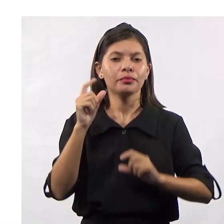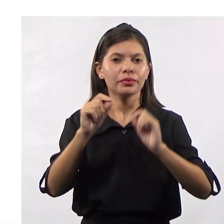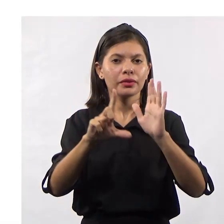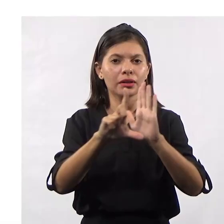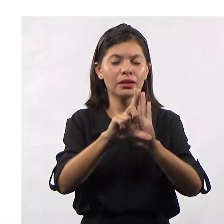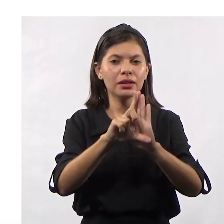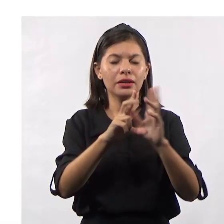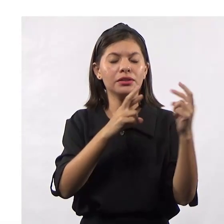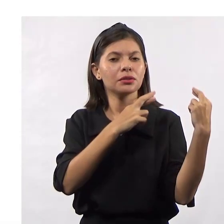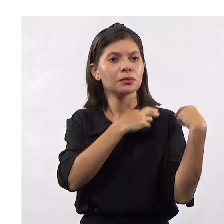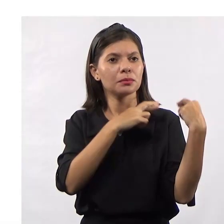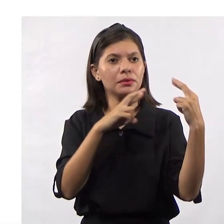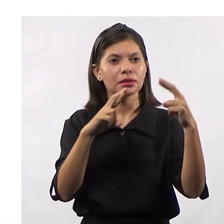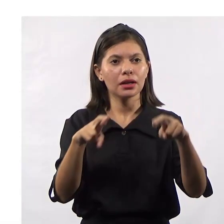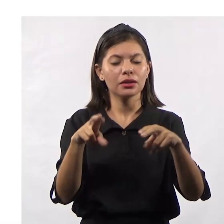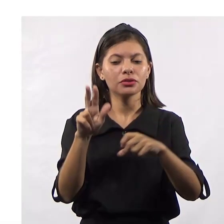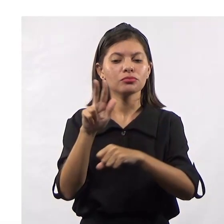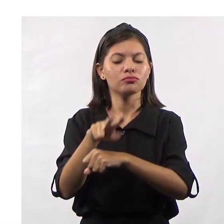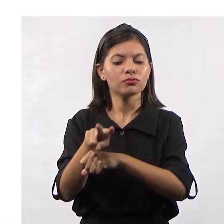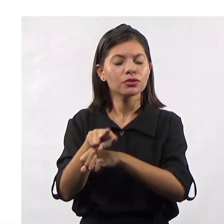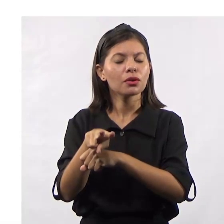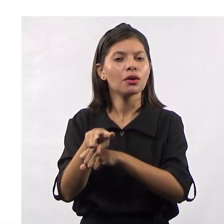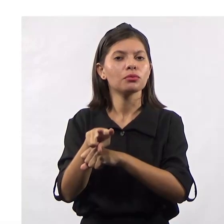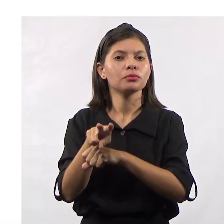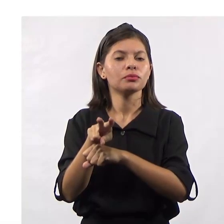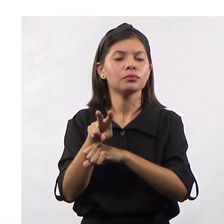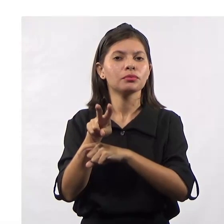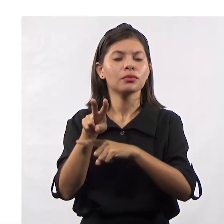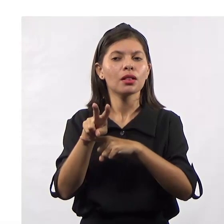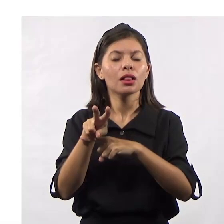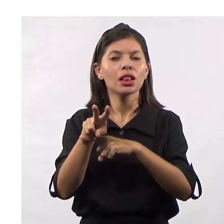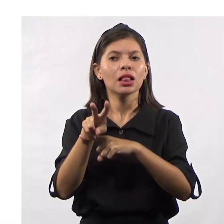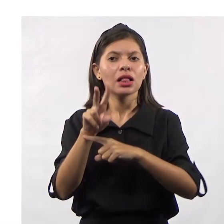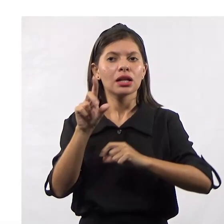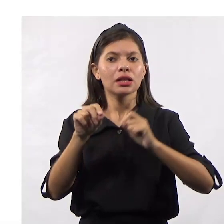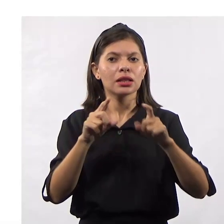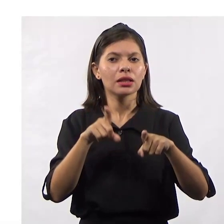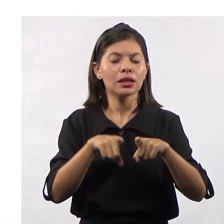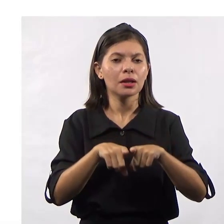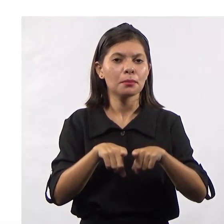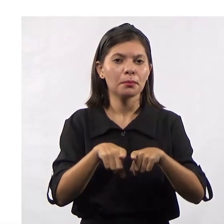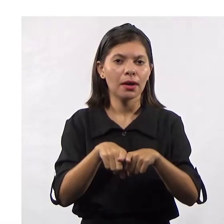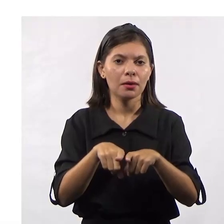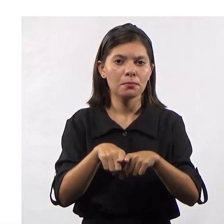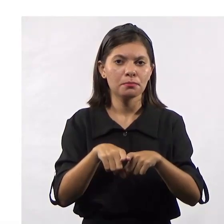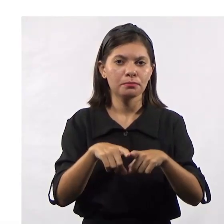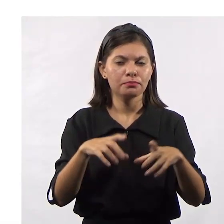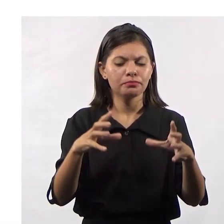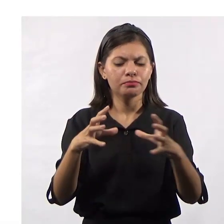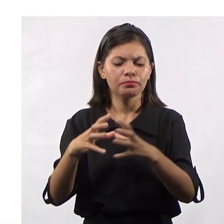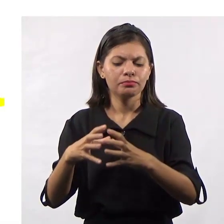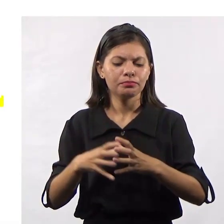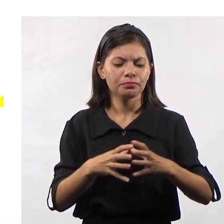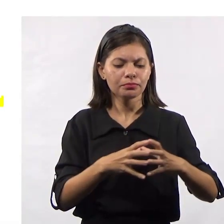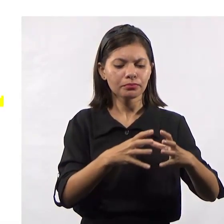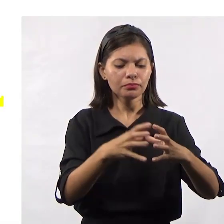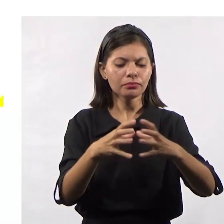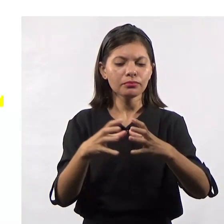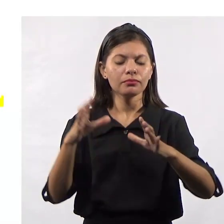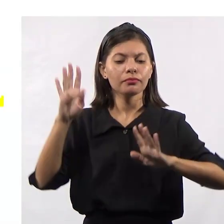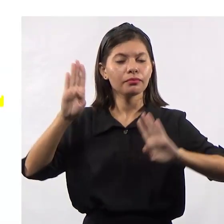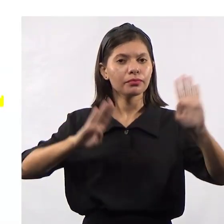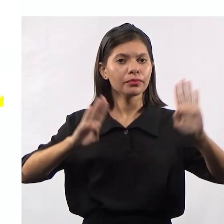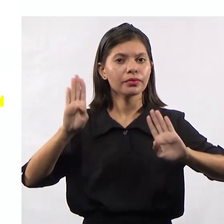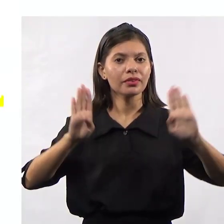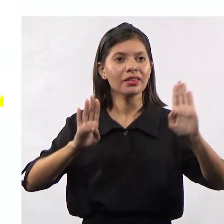de Responsabilidade Fiscal. Também neste momento a gente vai designar a comissão de licitação, ou a gente já viu que